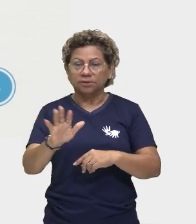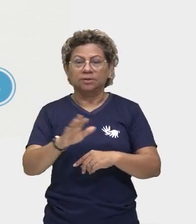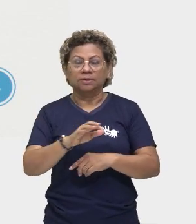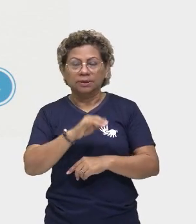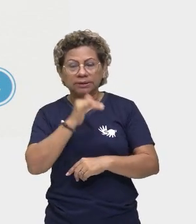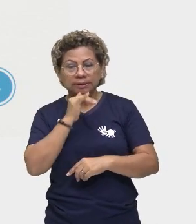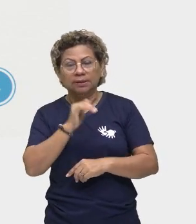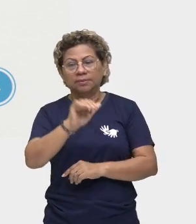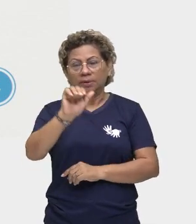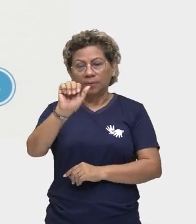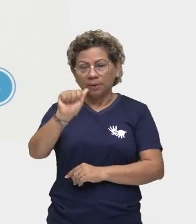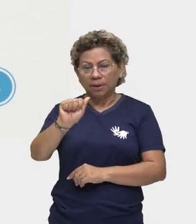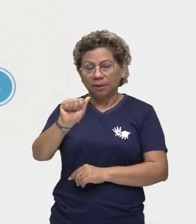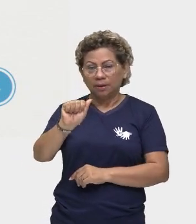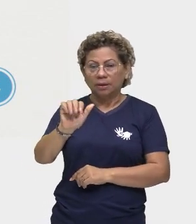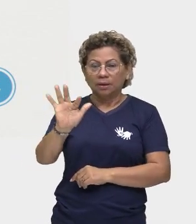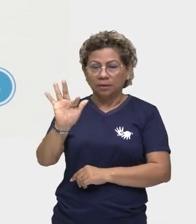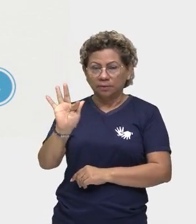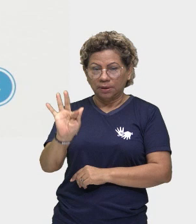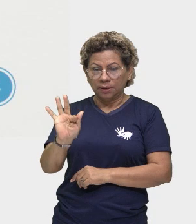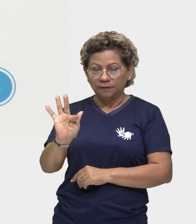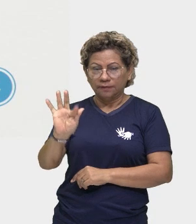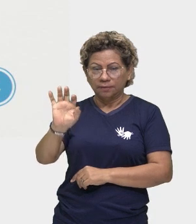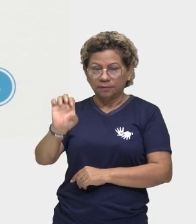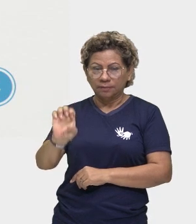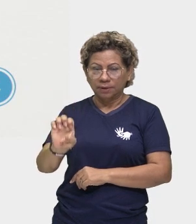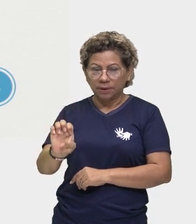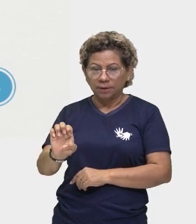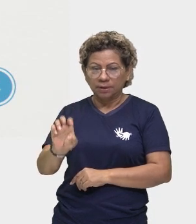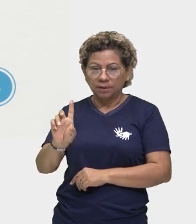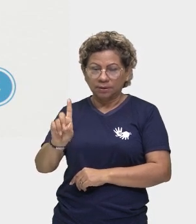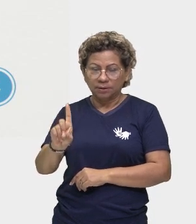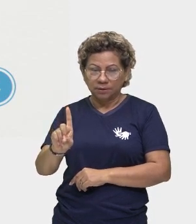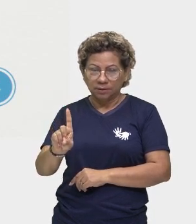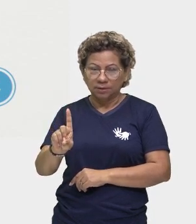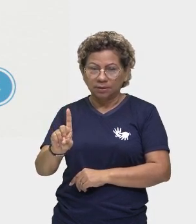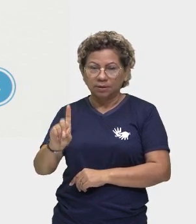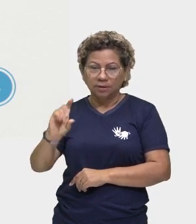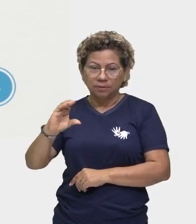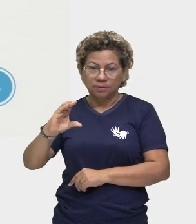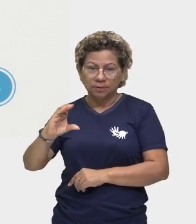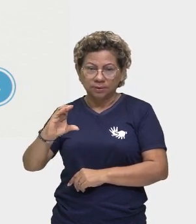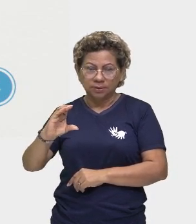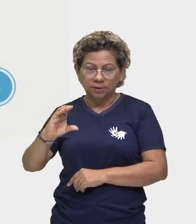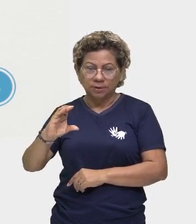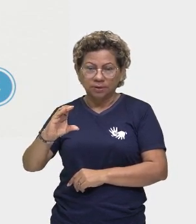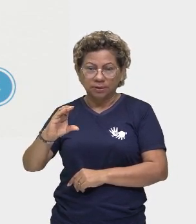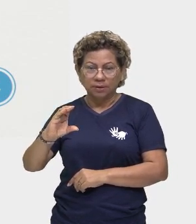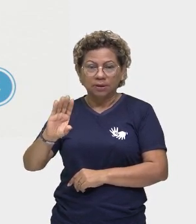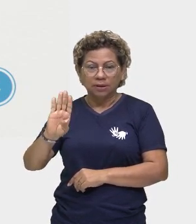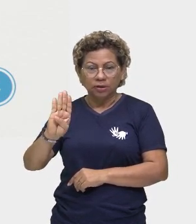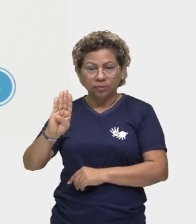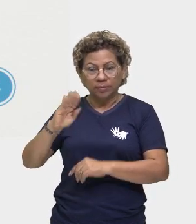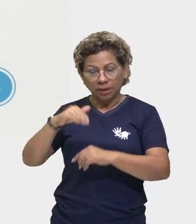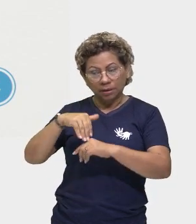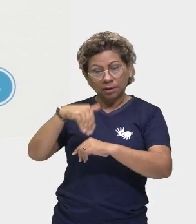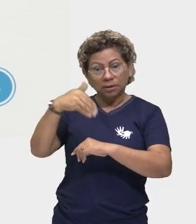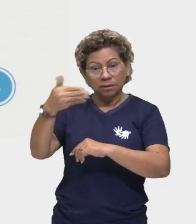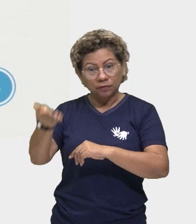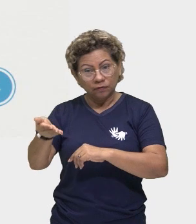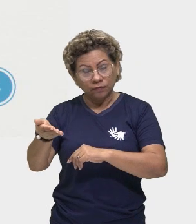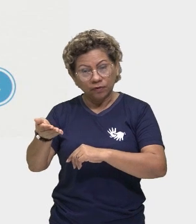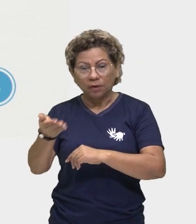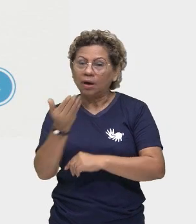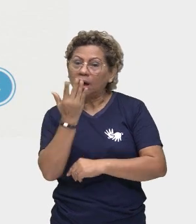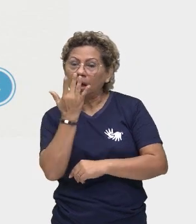caso o A, o F, o E, o D aqui, essas partes que estão destacadas aqui em